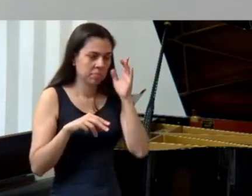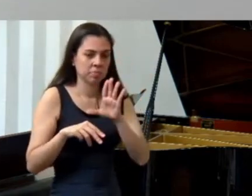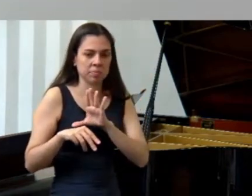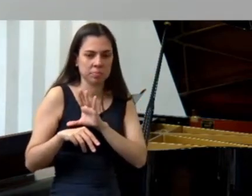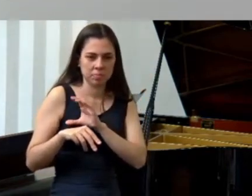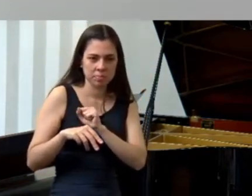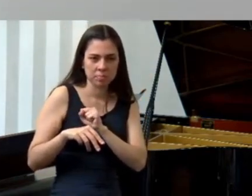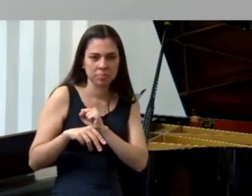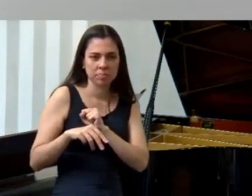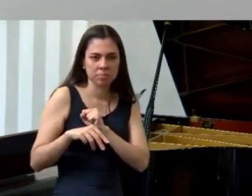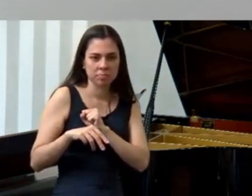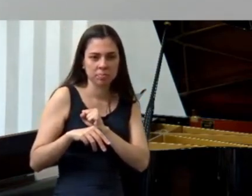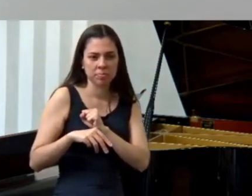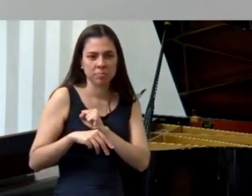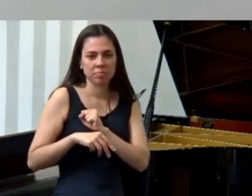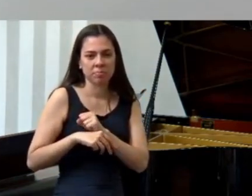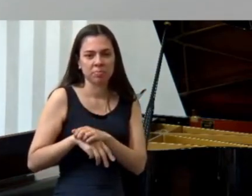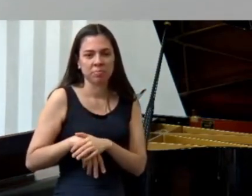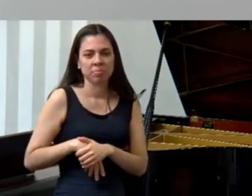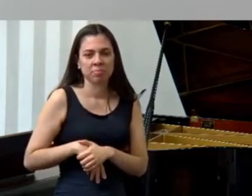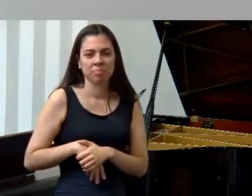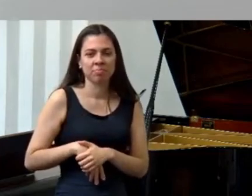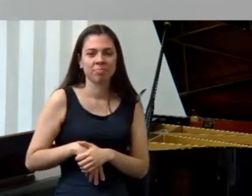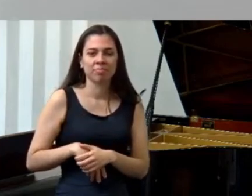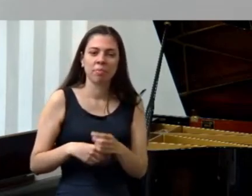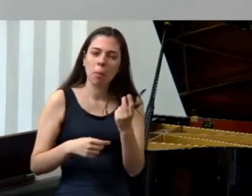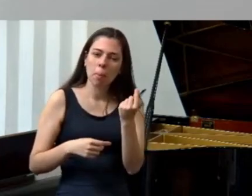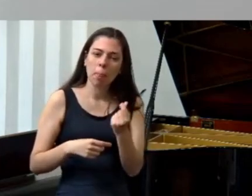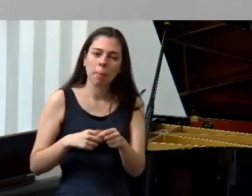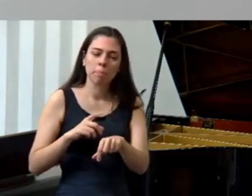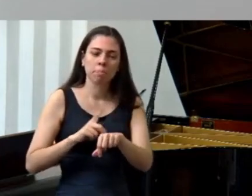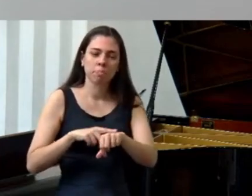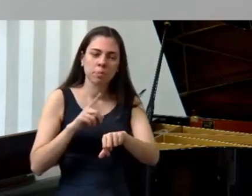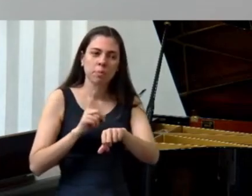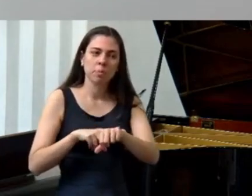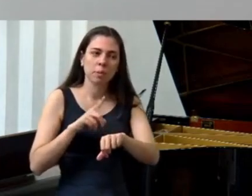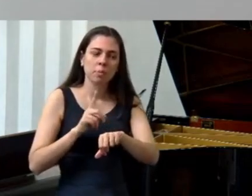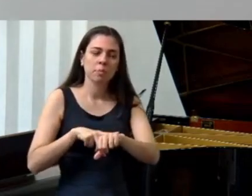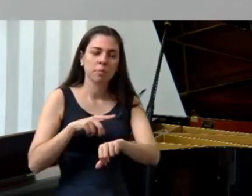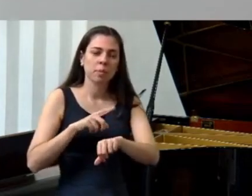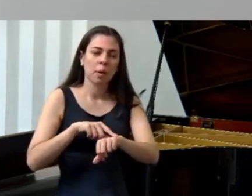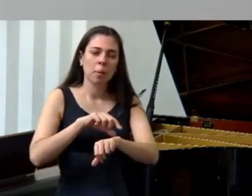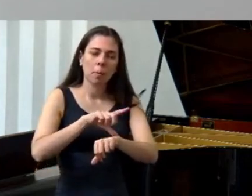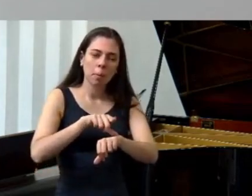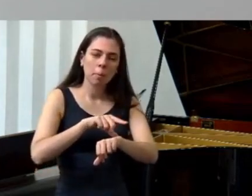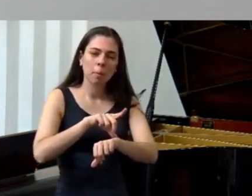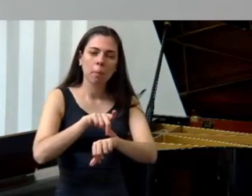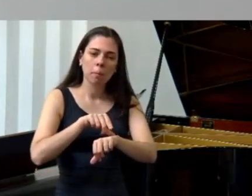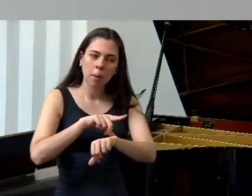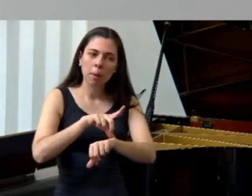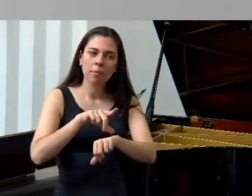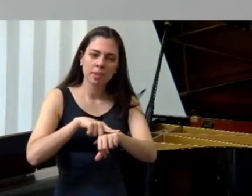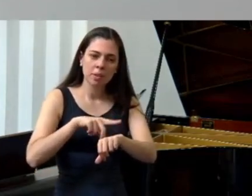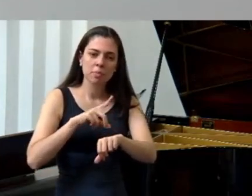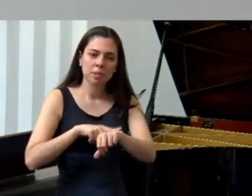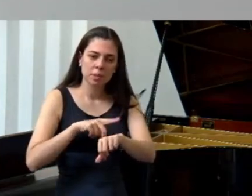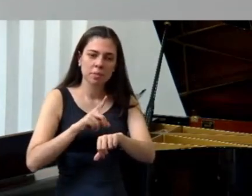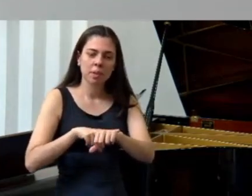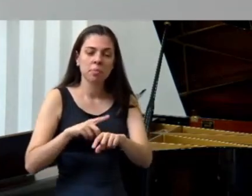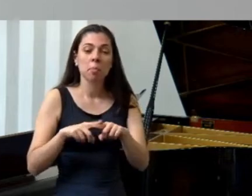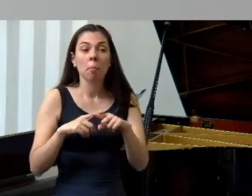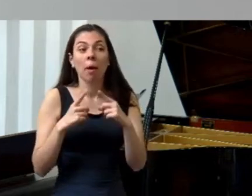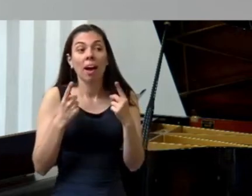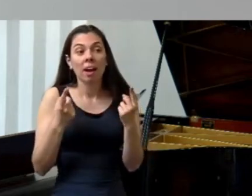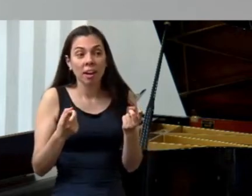O tempo parece que não tem judiado não, né? Graças a Deus, né? E